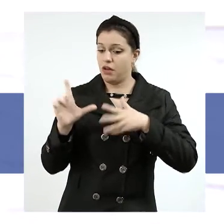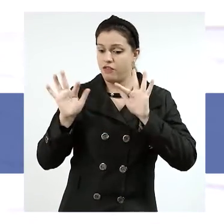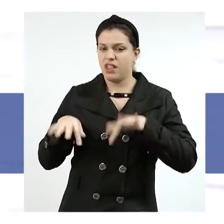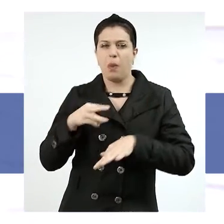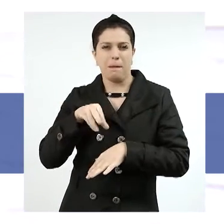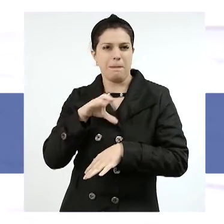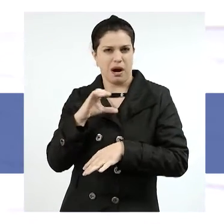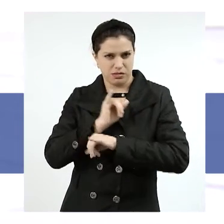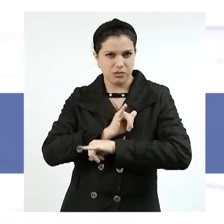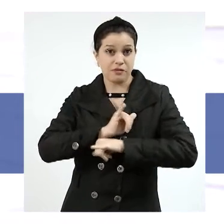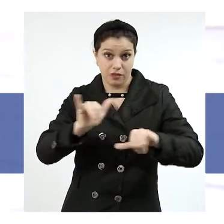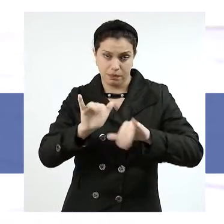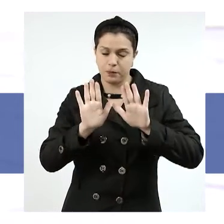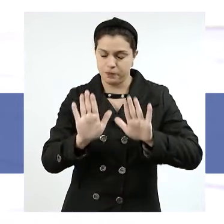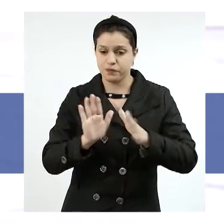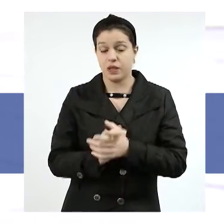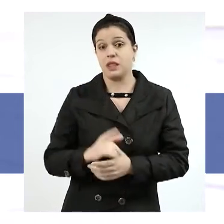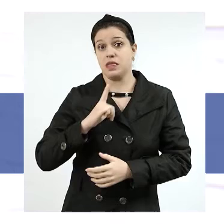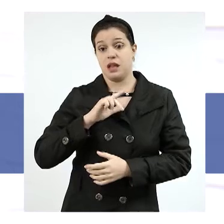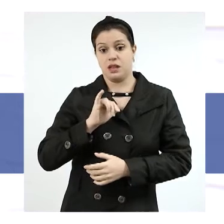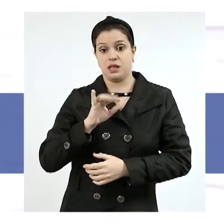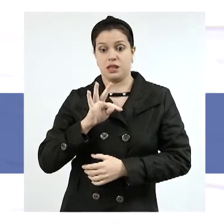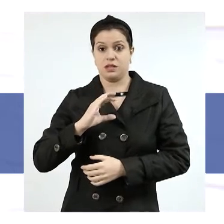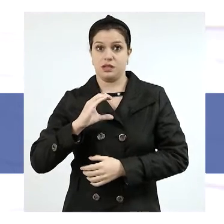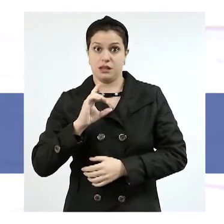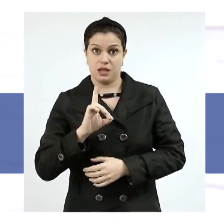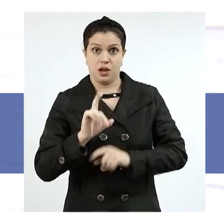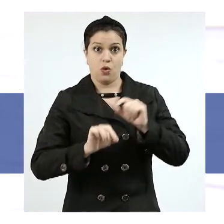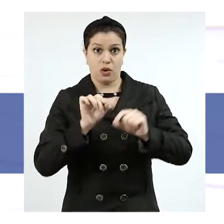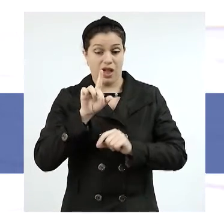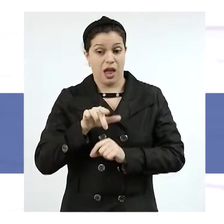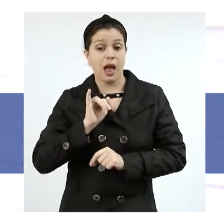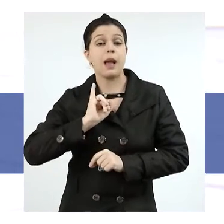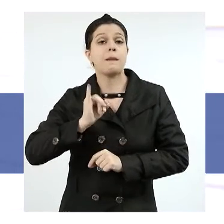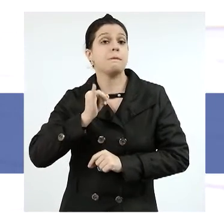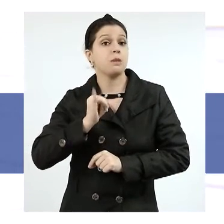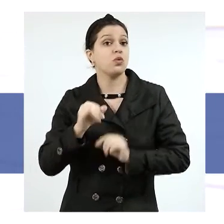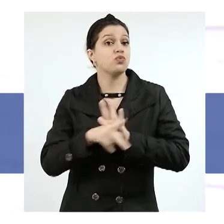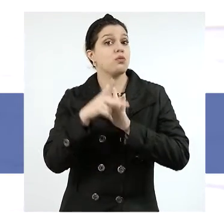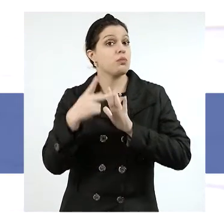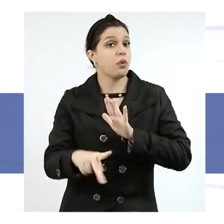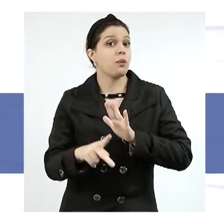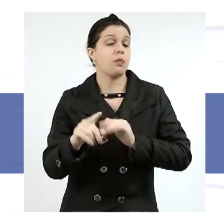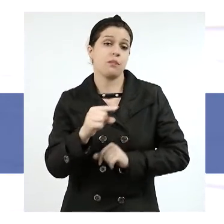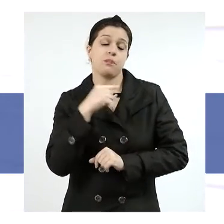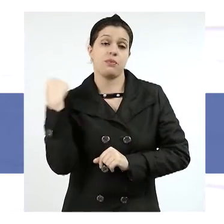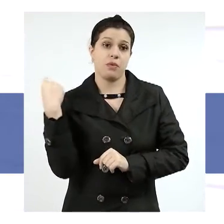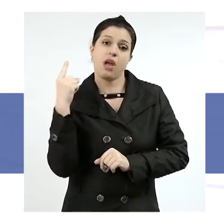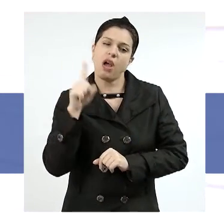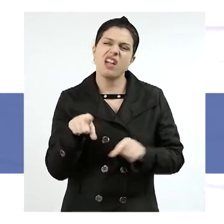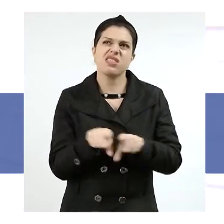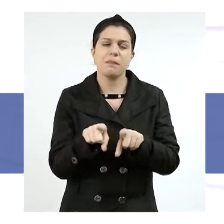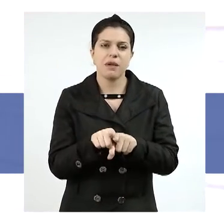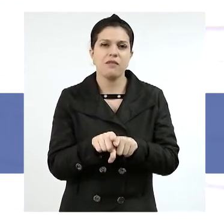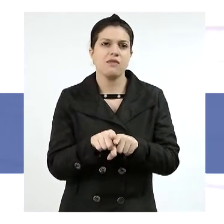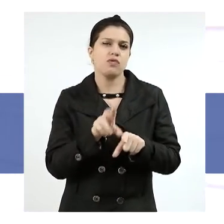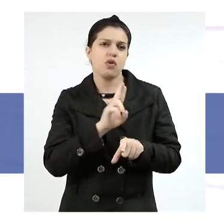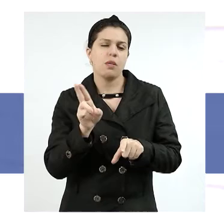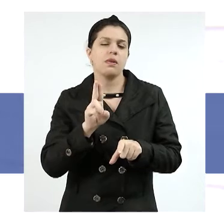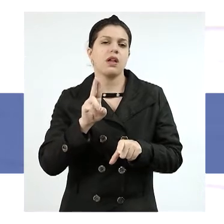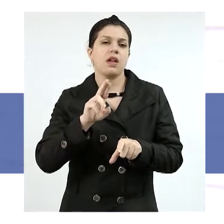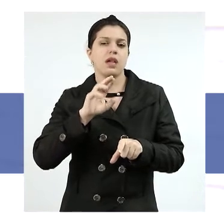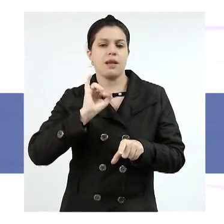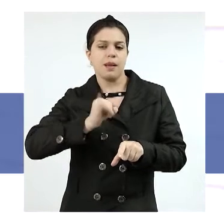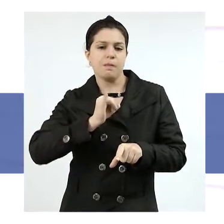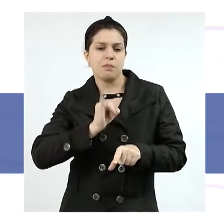ITCD, que é o Imposto sobre a Transmissão Causa-Mortes e Doação de Bens e Direitos, é também conhecido como Imposto de Herança